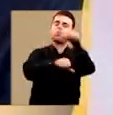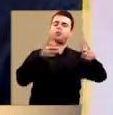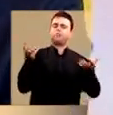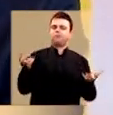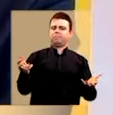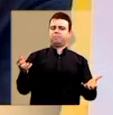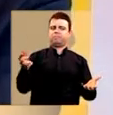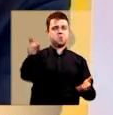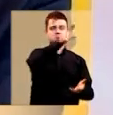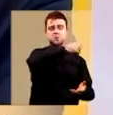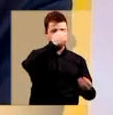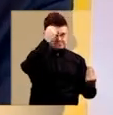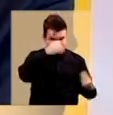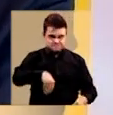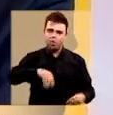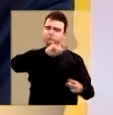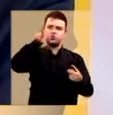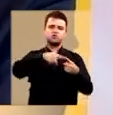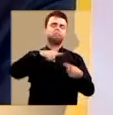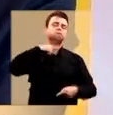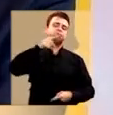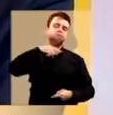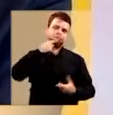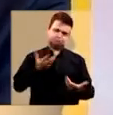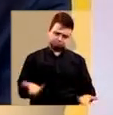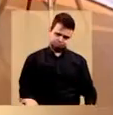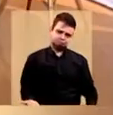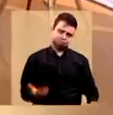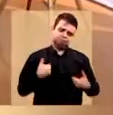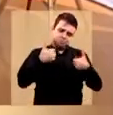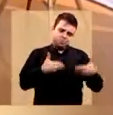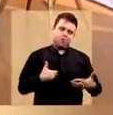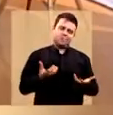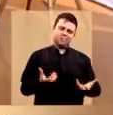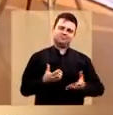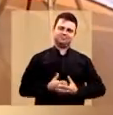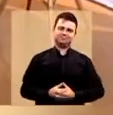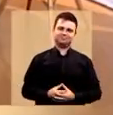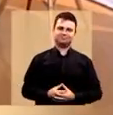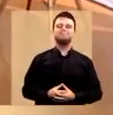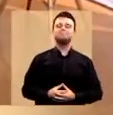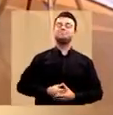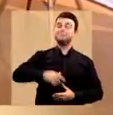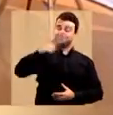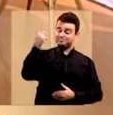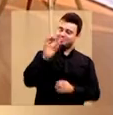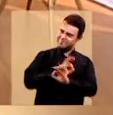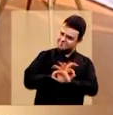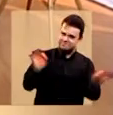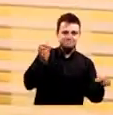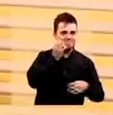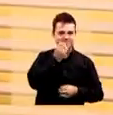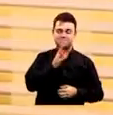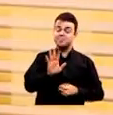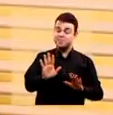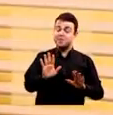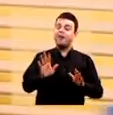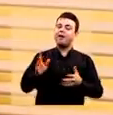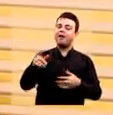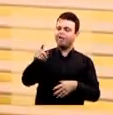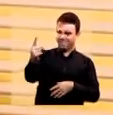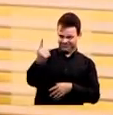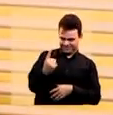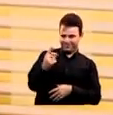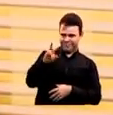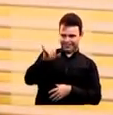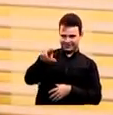vontade política, nós não conseguimos alcançar esses objetivos. Então, era isso que eu queria falar. Perfeito. É hora de mais um intervalinho. Antes, eu